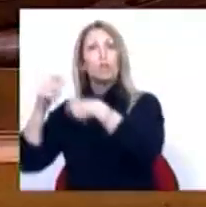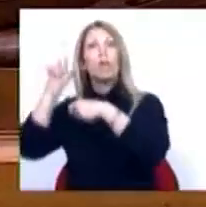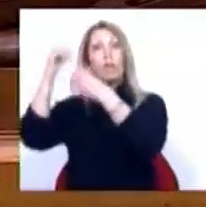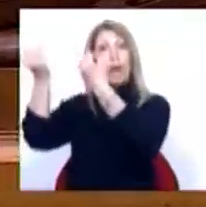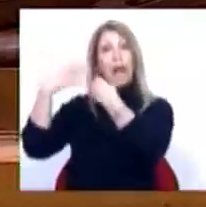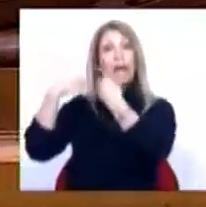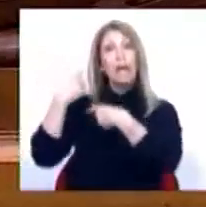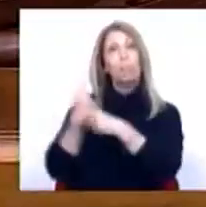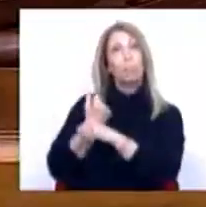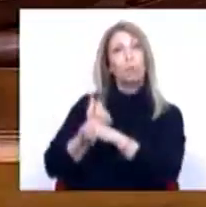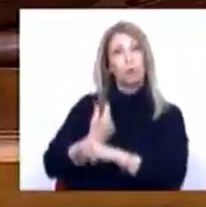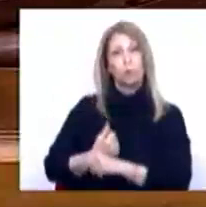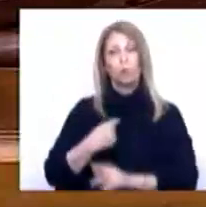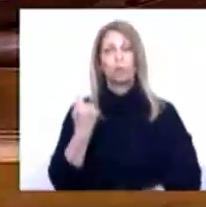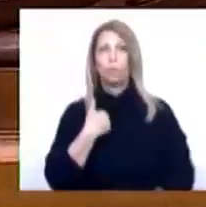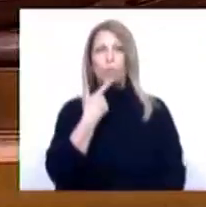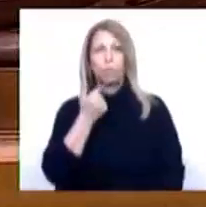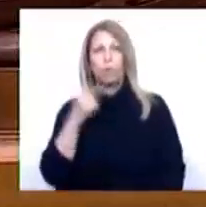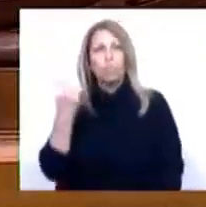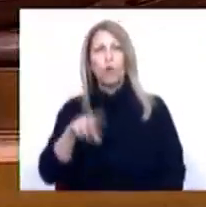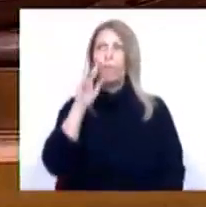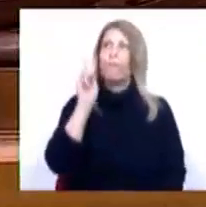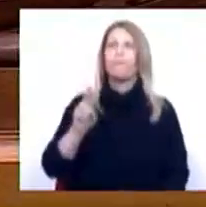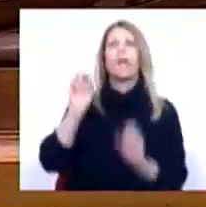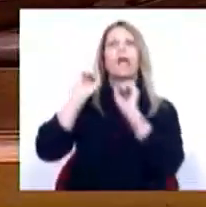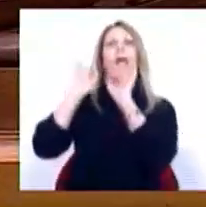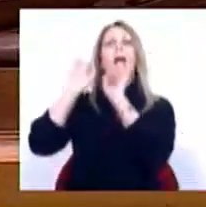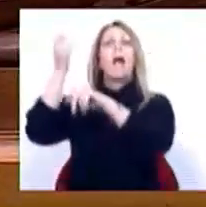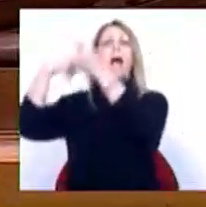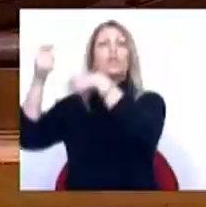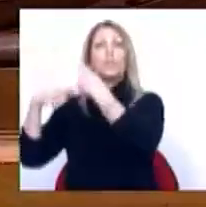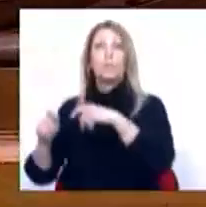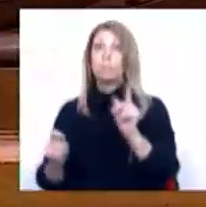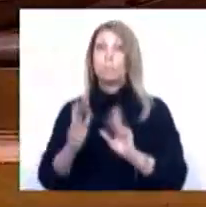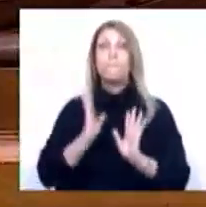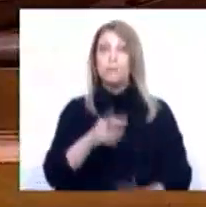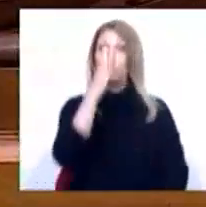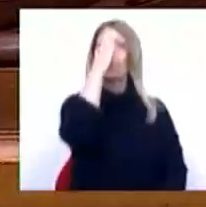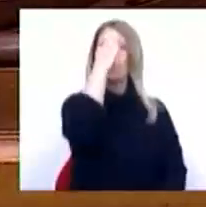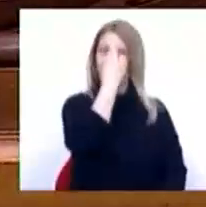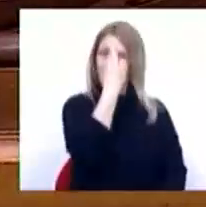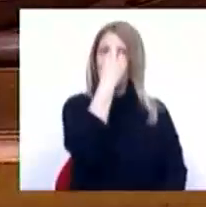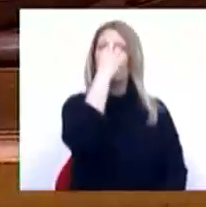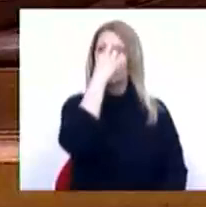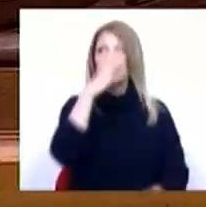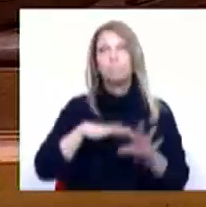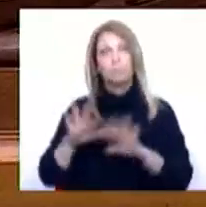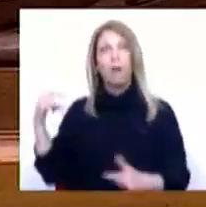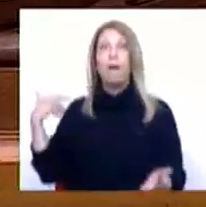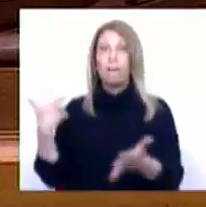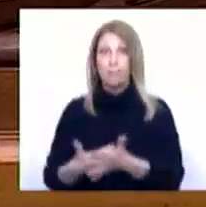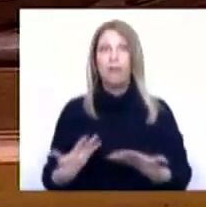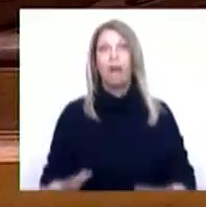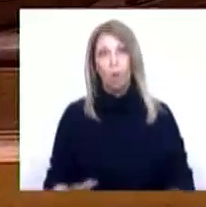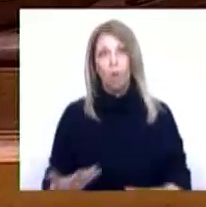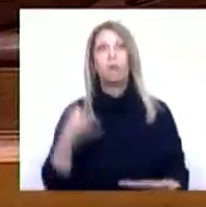importações. Nós não podemos só ver as exportações. Temos que continuar a fazer o esforço admirável que tem sido feito pelas